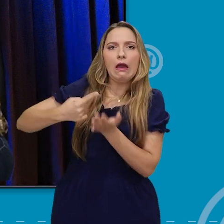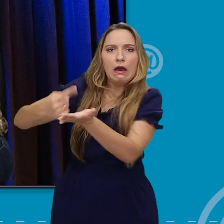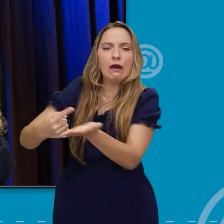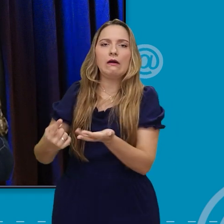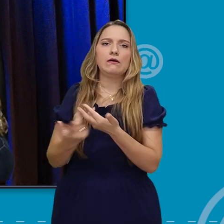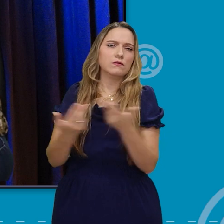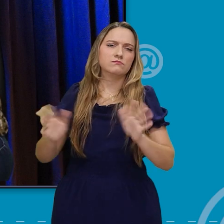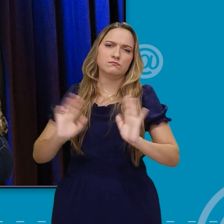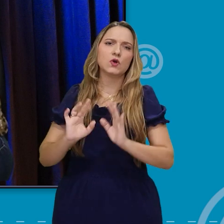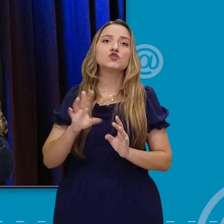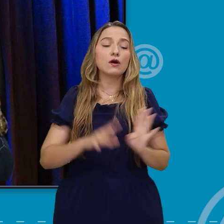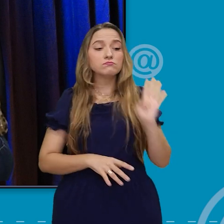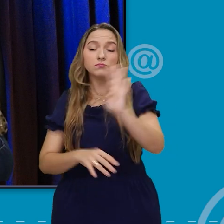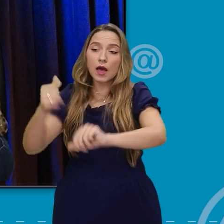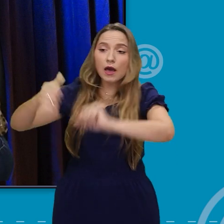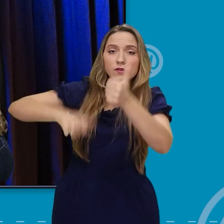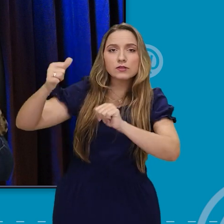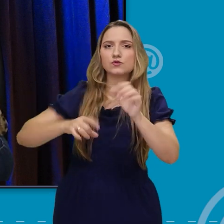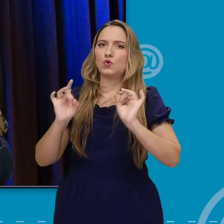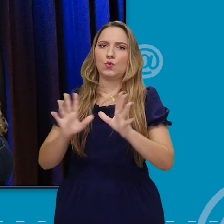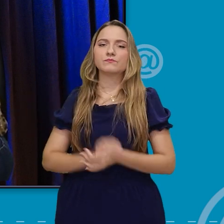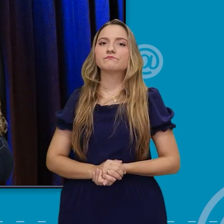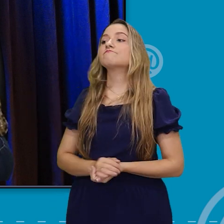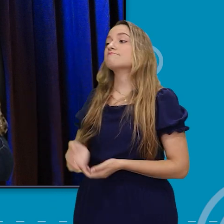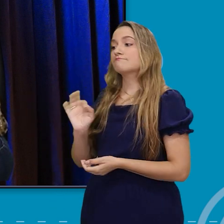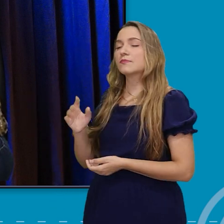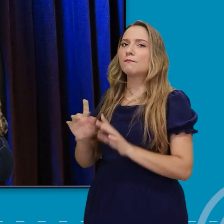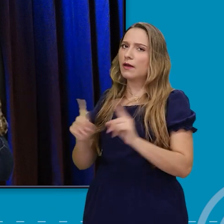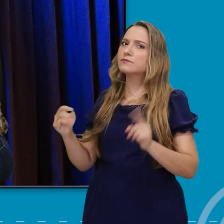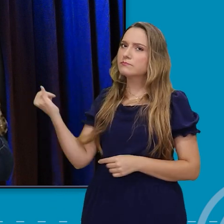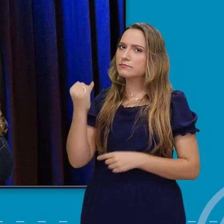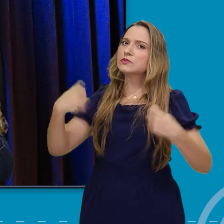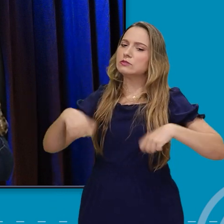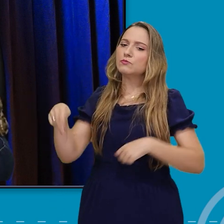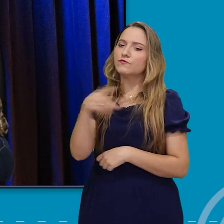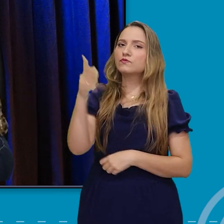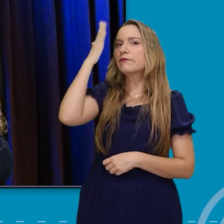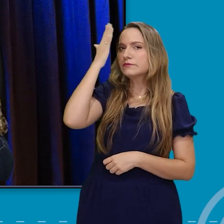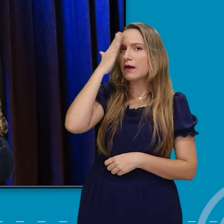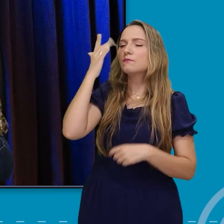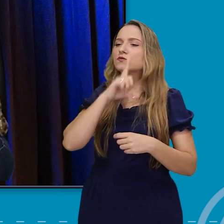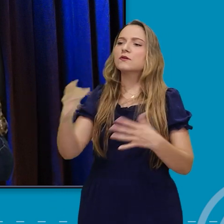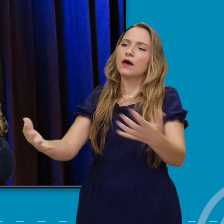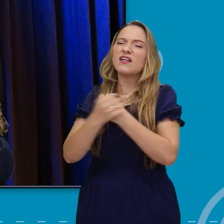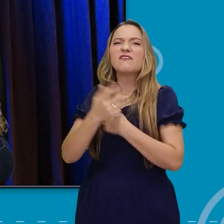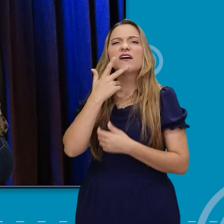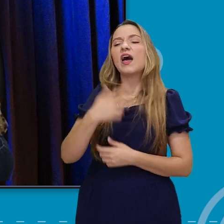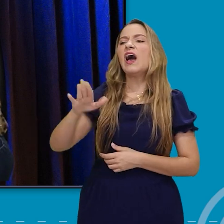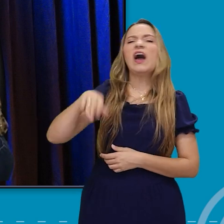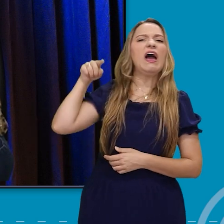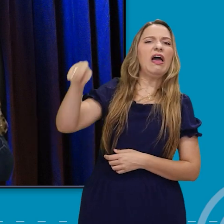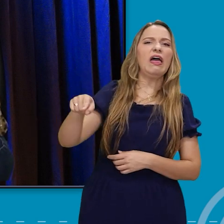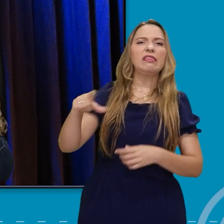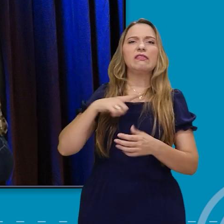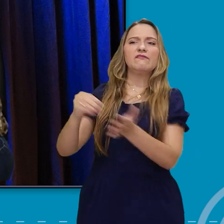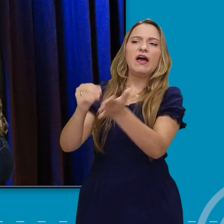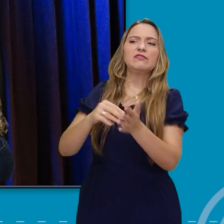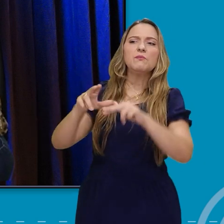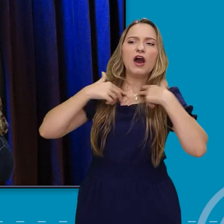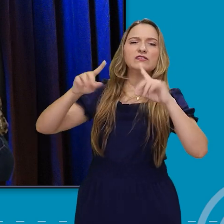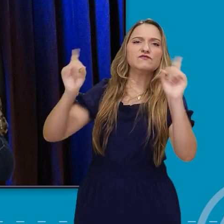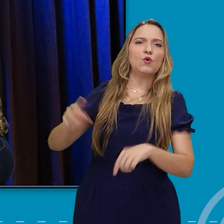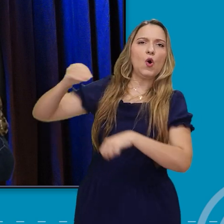de avaliação. Mas é extremamente importante que os professores, né, acolham e não falem, aquele menino está fazendo tal coisa. Exatamente. Não,